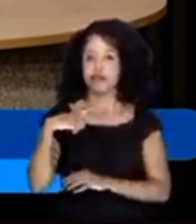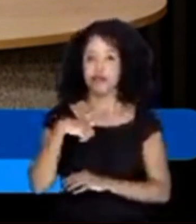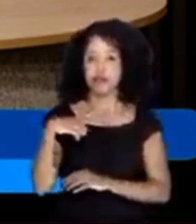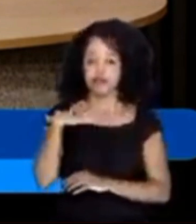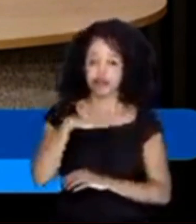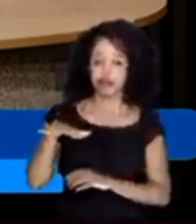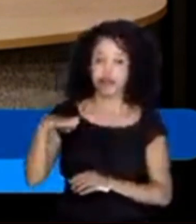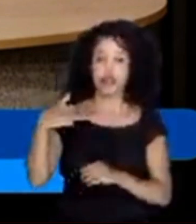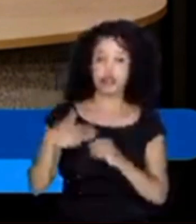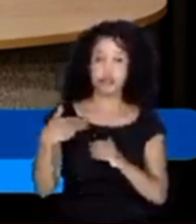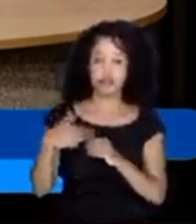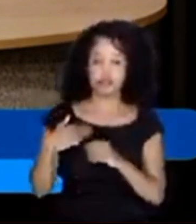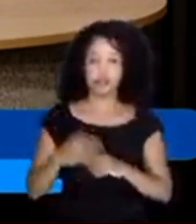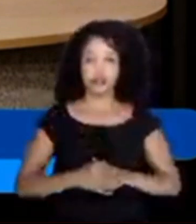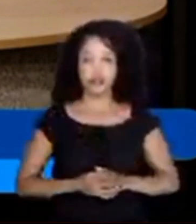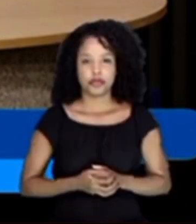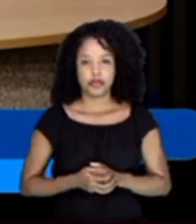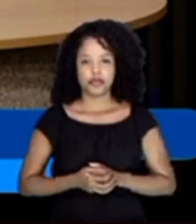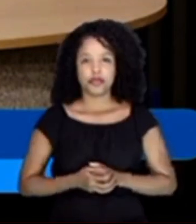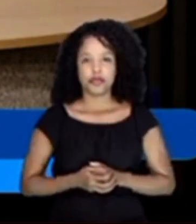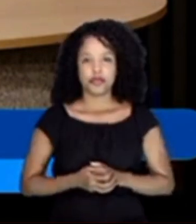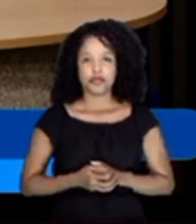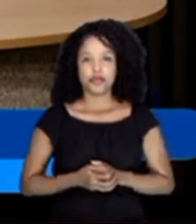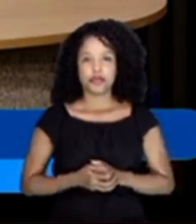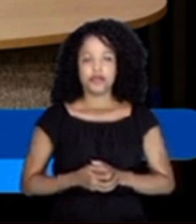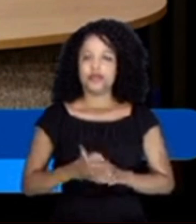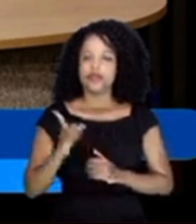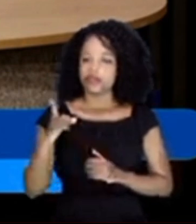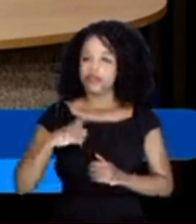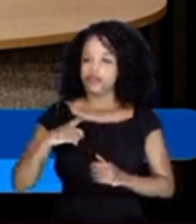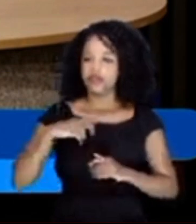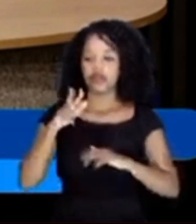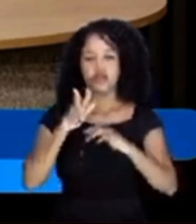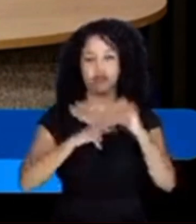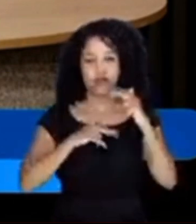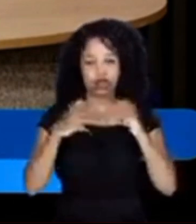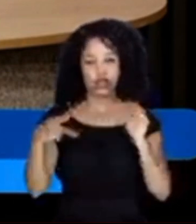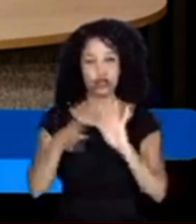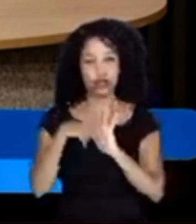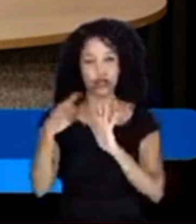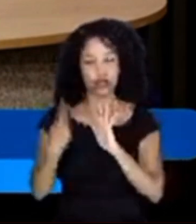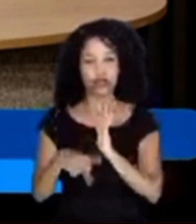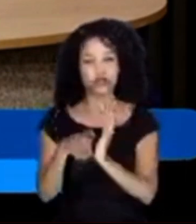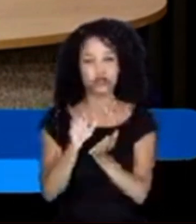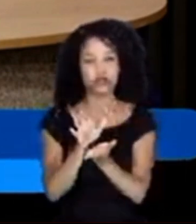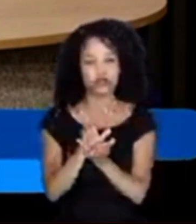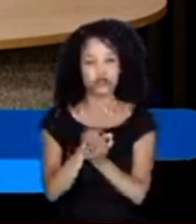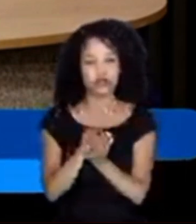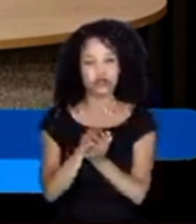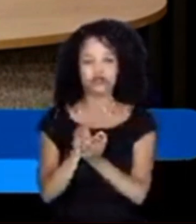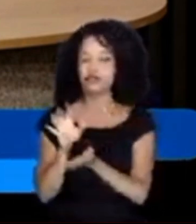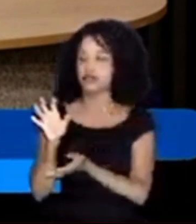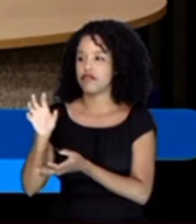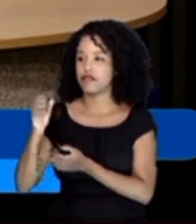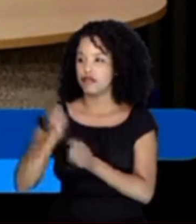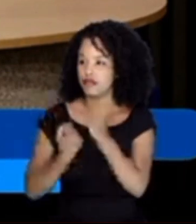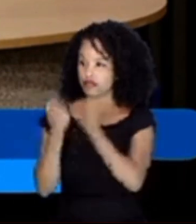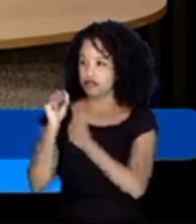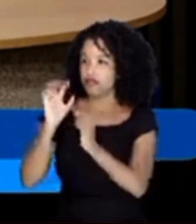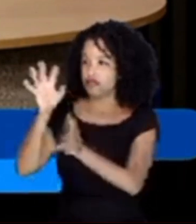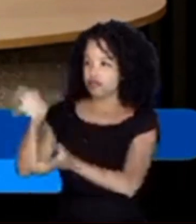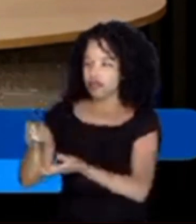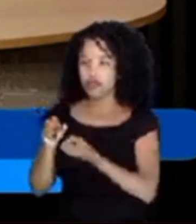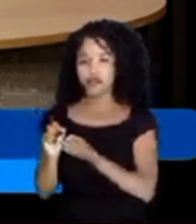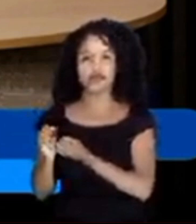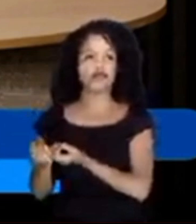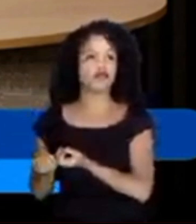naquele município, que tiram o produto aqui de Pernambuco e fornecem a todo o Norte e